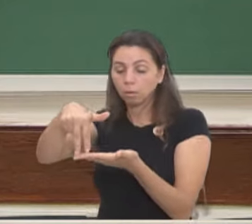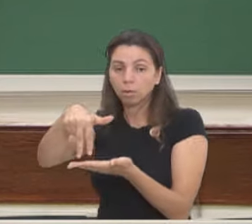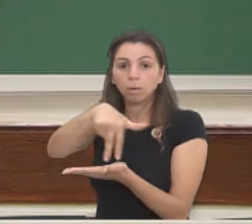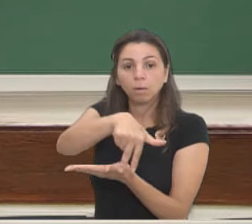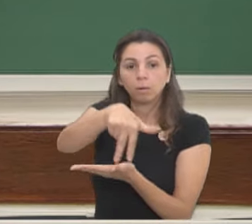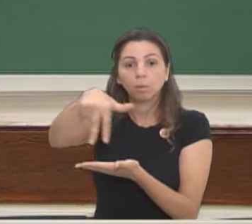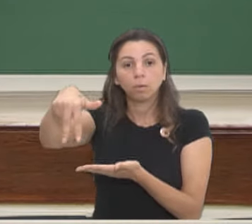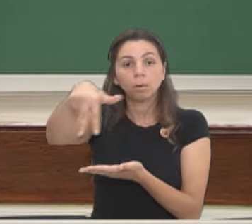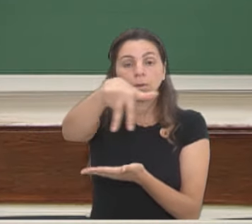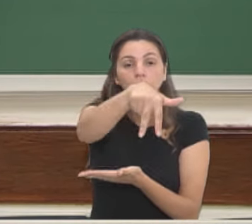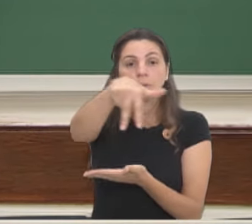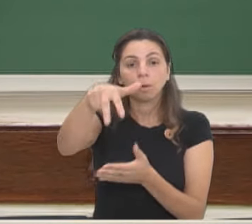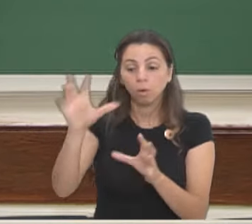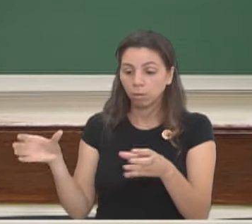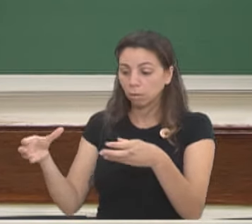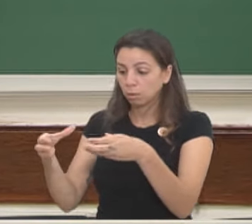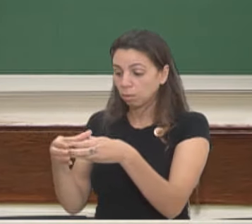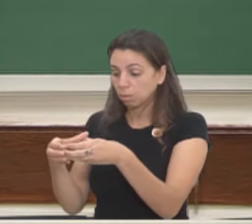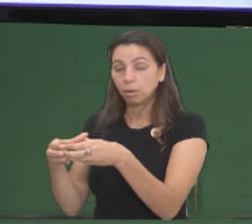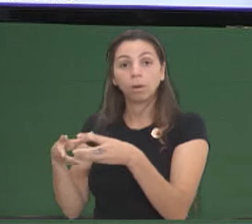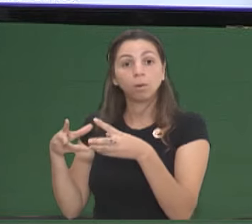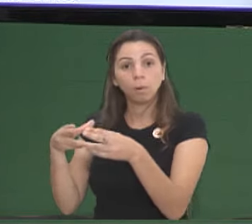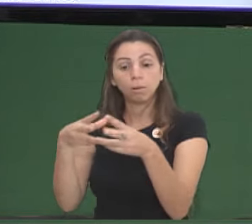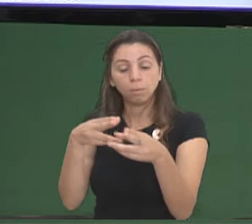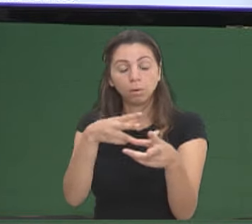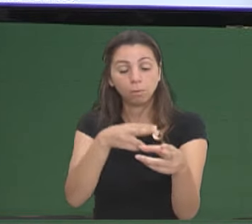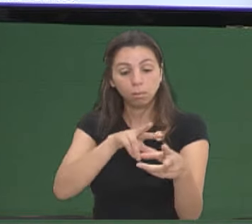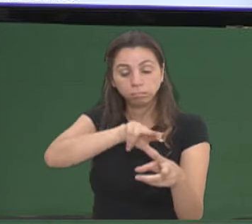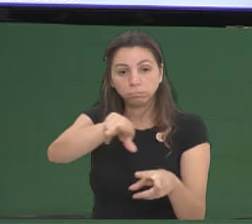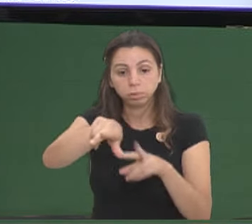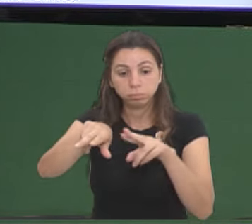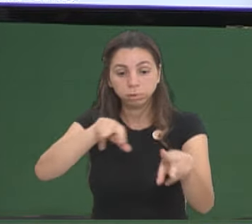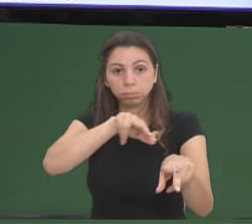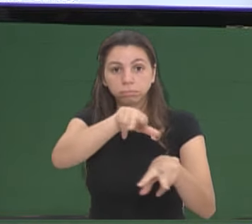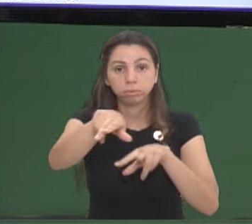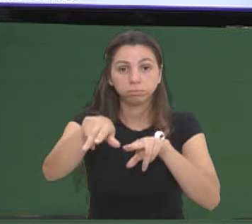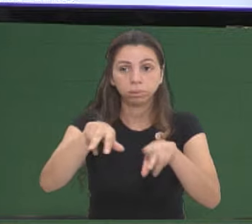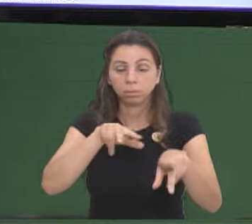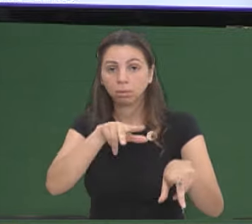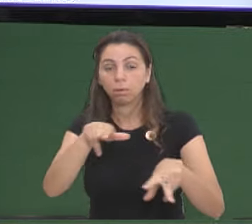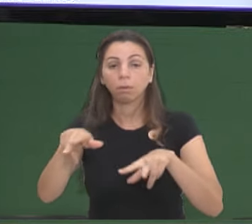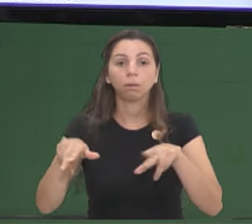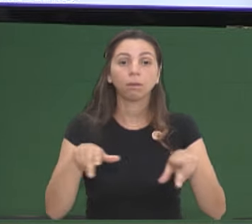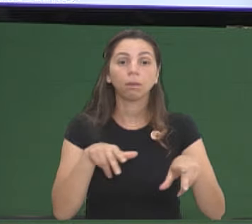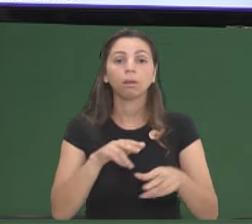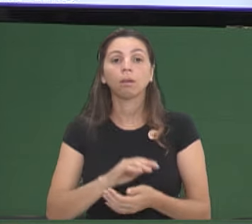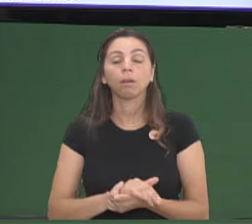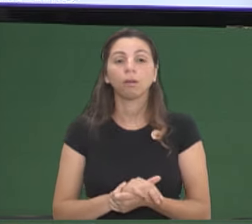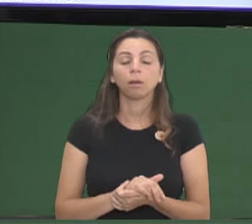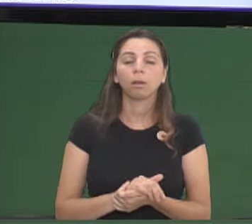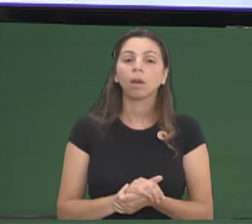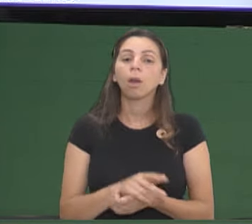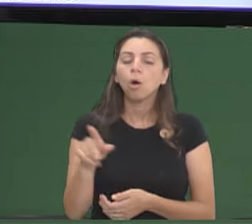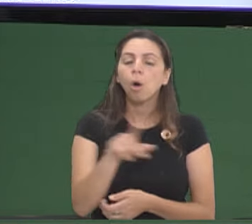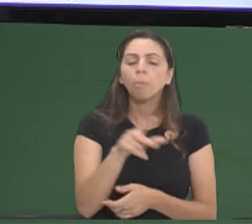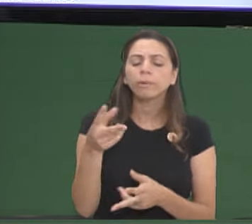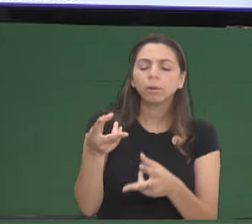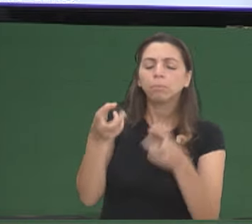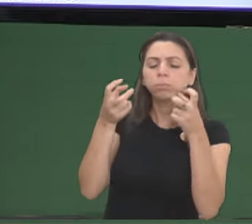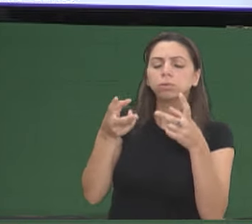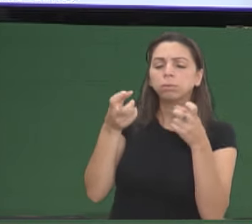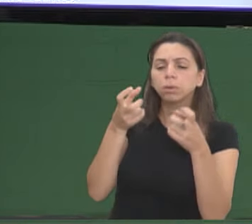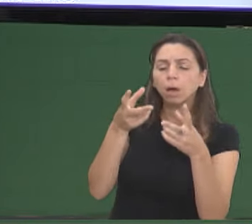diferentes posições do jogo, até para que o professor tente identificar qual é o maior talento desse aluno, desse atleta,